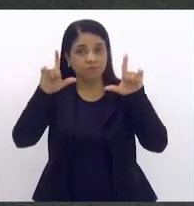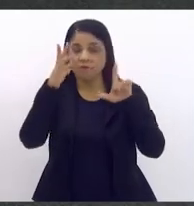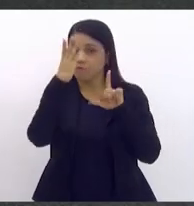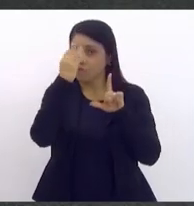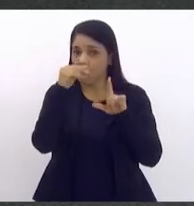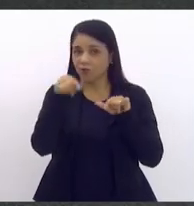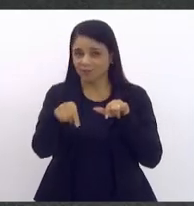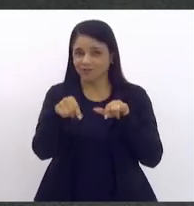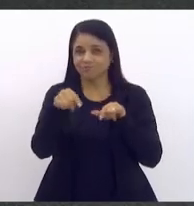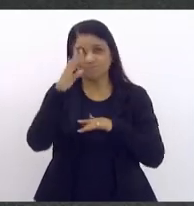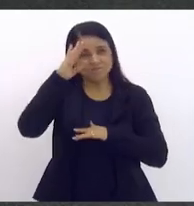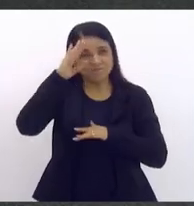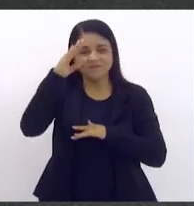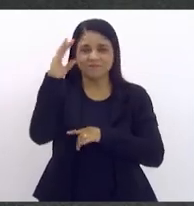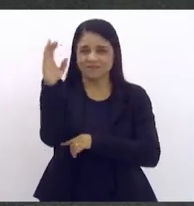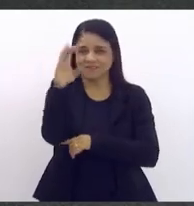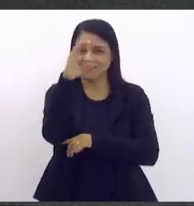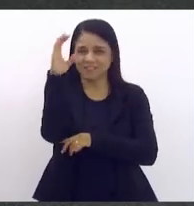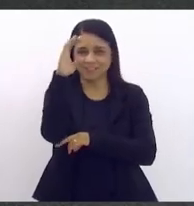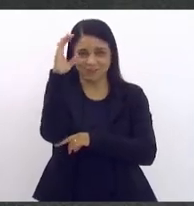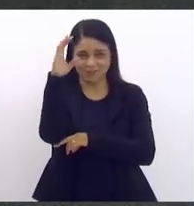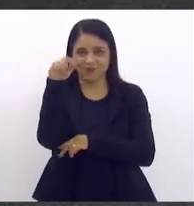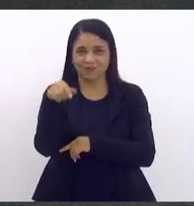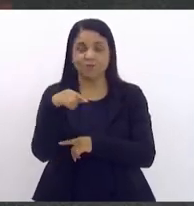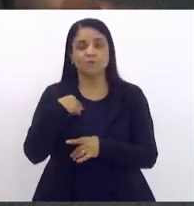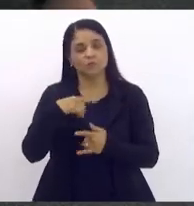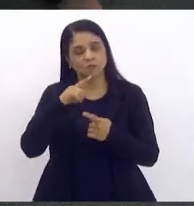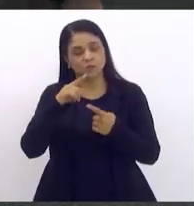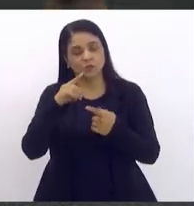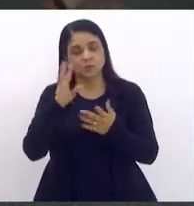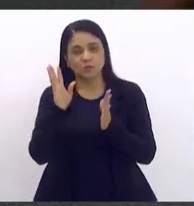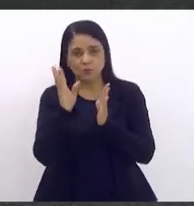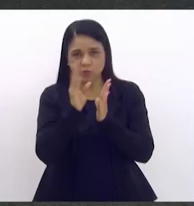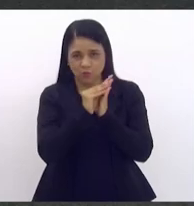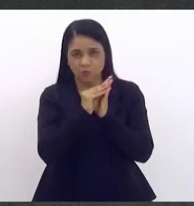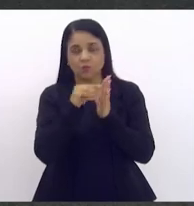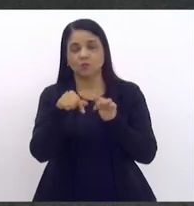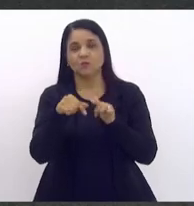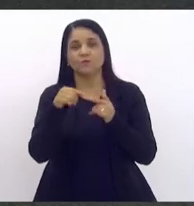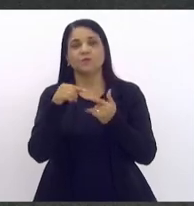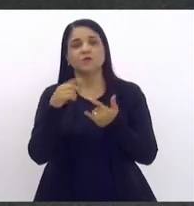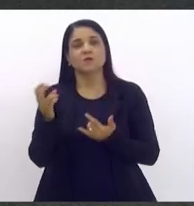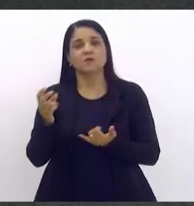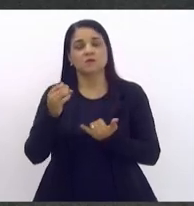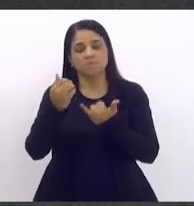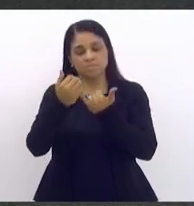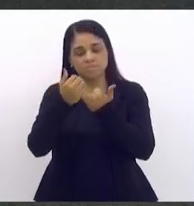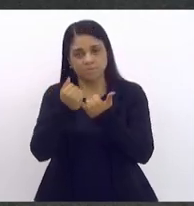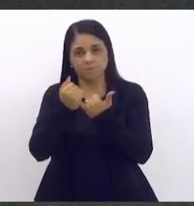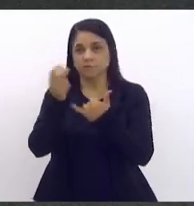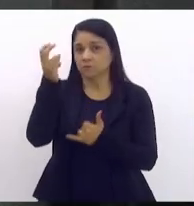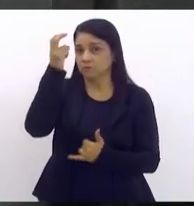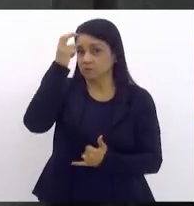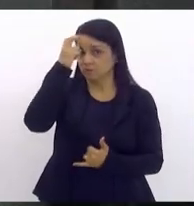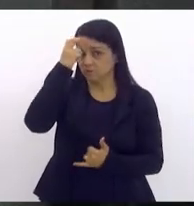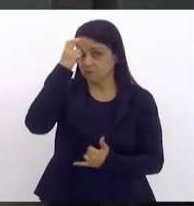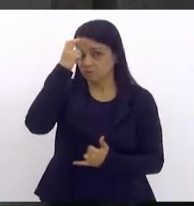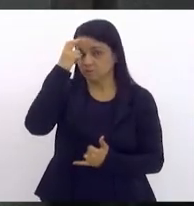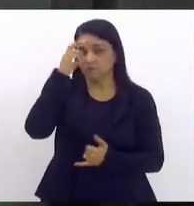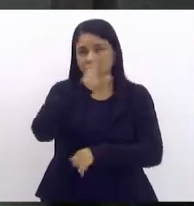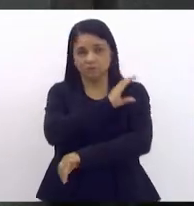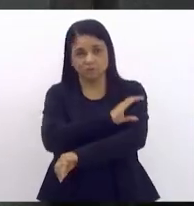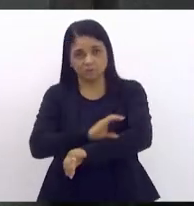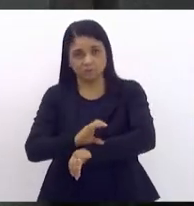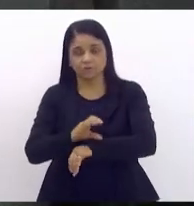Niterói. Então, por isso que a gente colocou patrimônio histórico, cultural, turístico e imaterial. Eu agradeço,